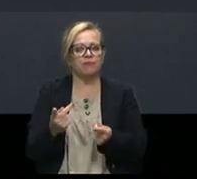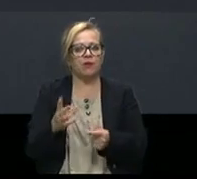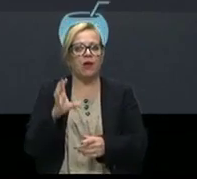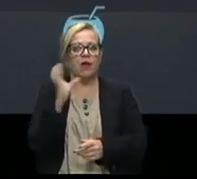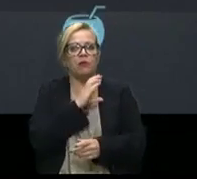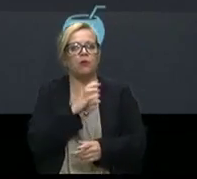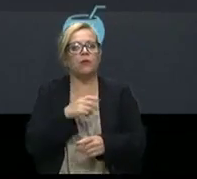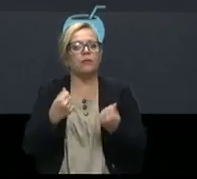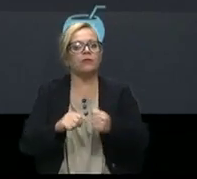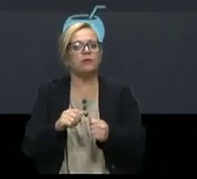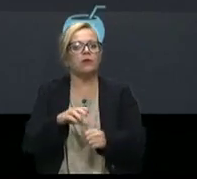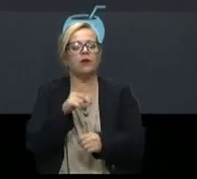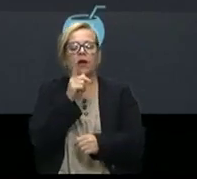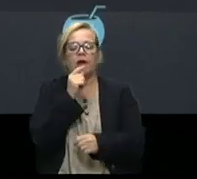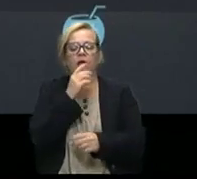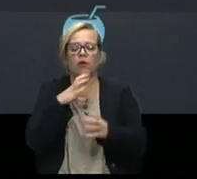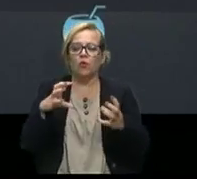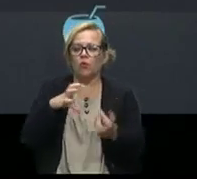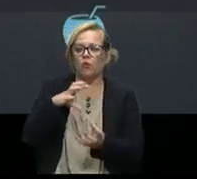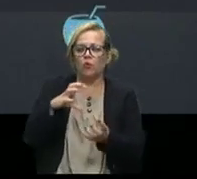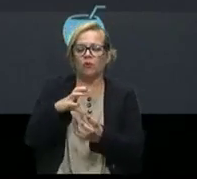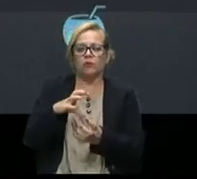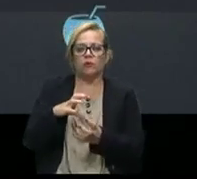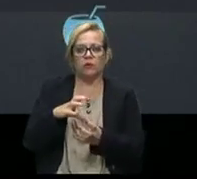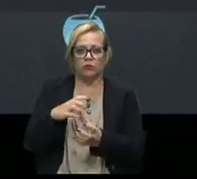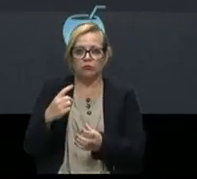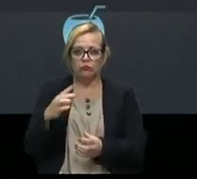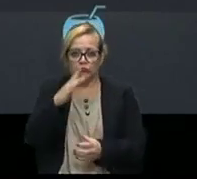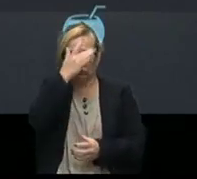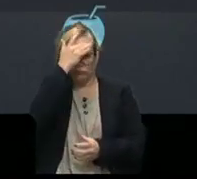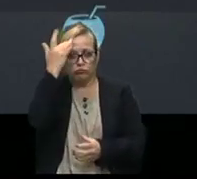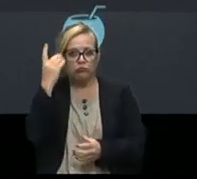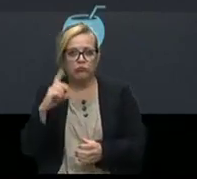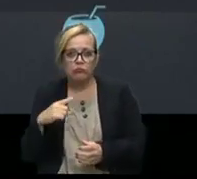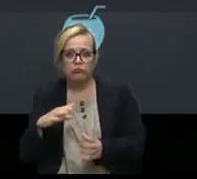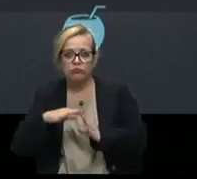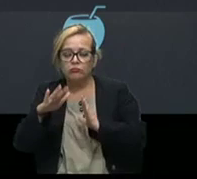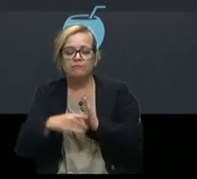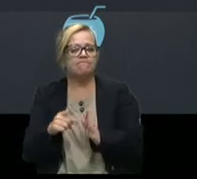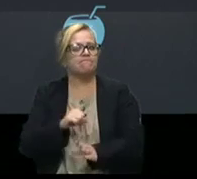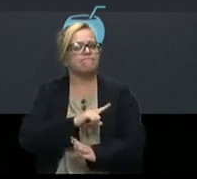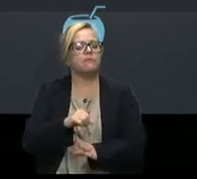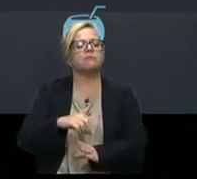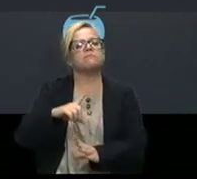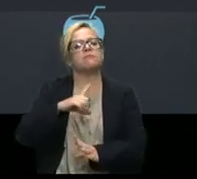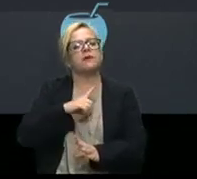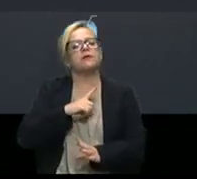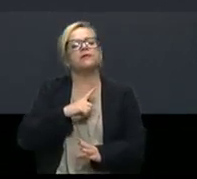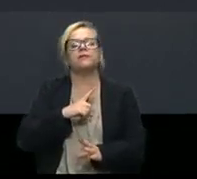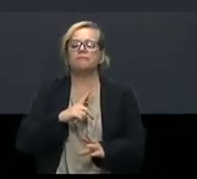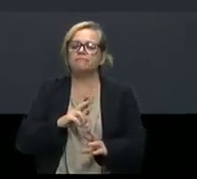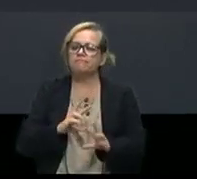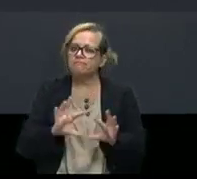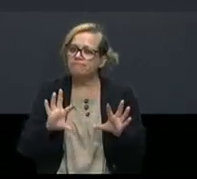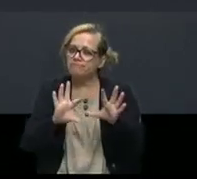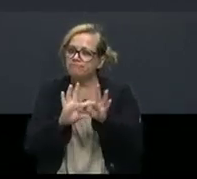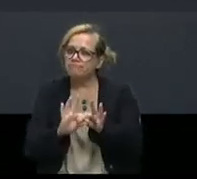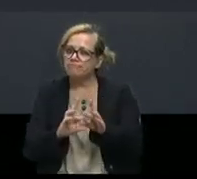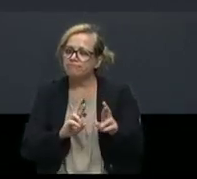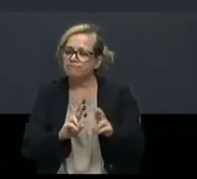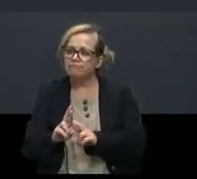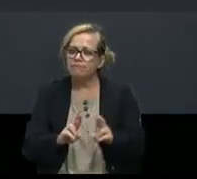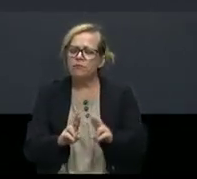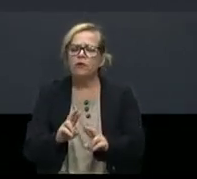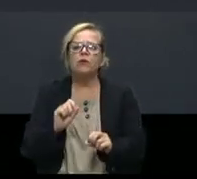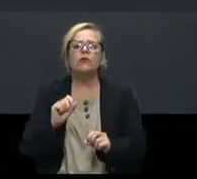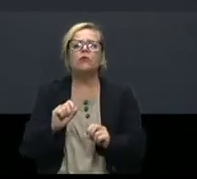calor e água de coco. Claro que não é para todo mundo assim, mas é bem provável que exista essa correlação. Mas se existe mesmo,